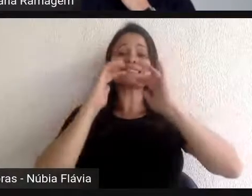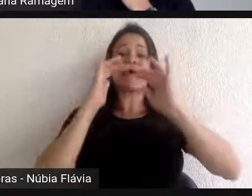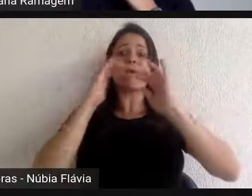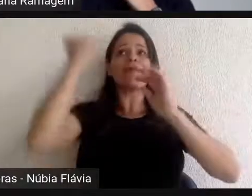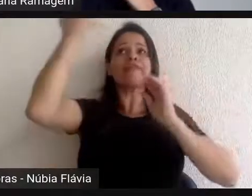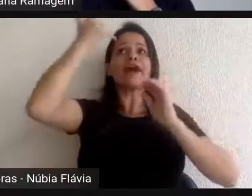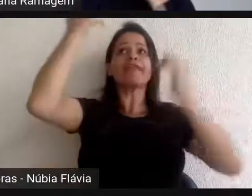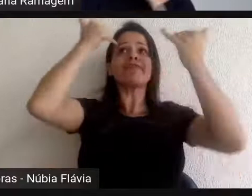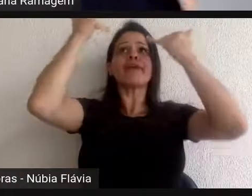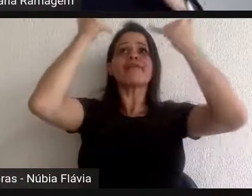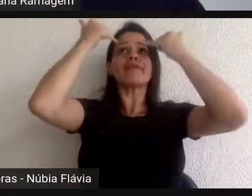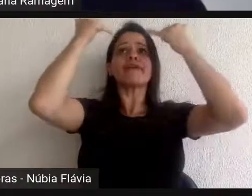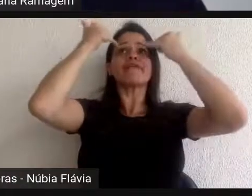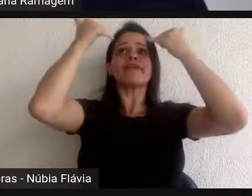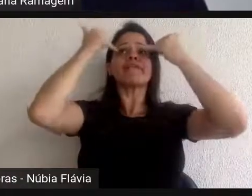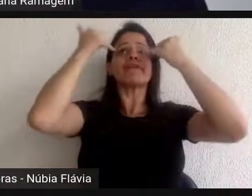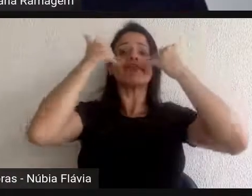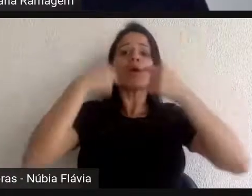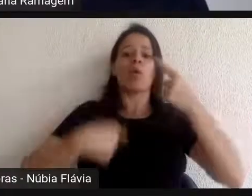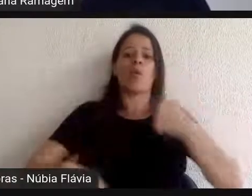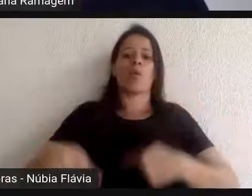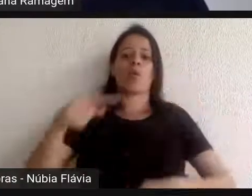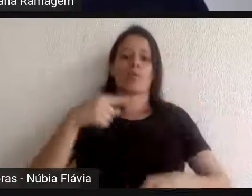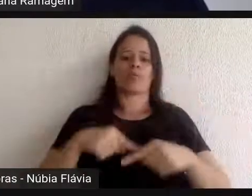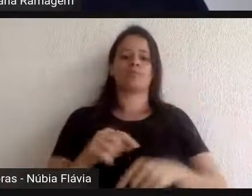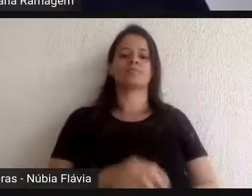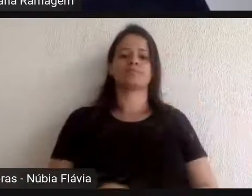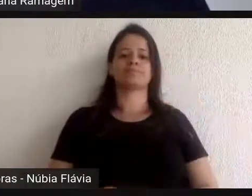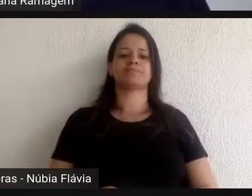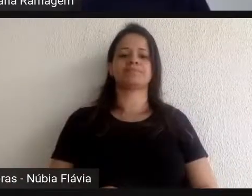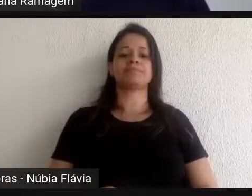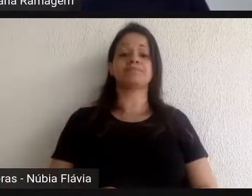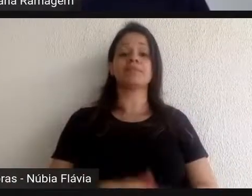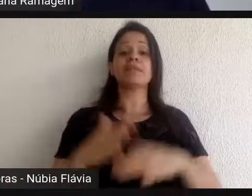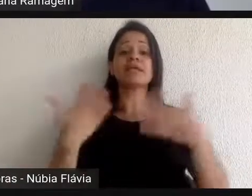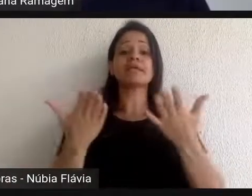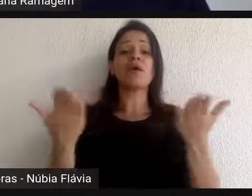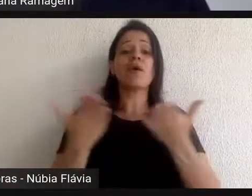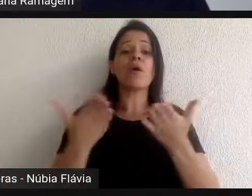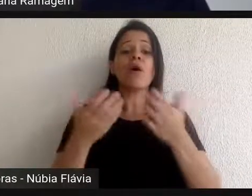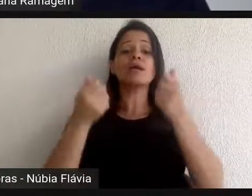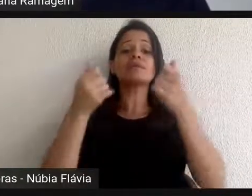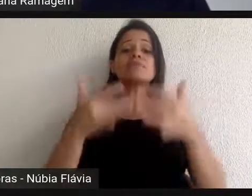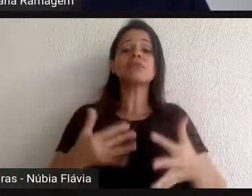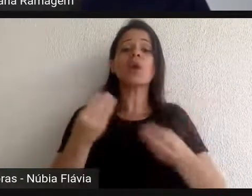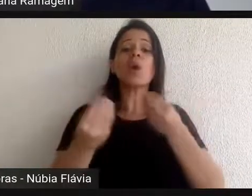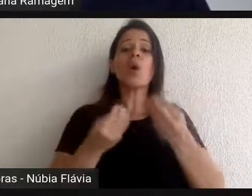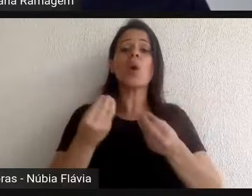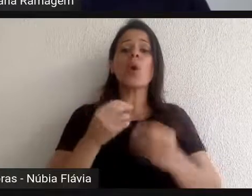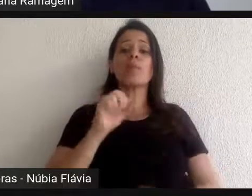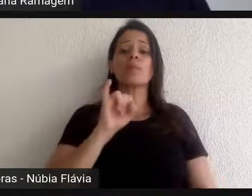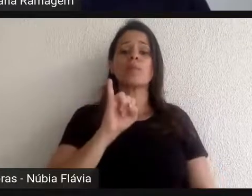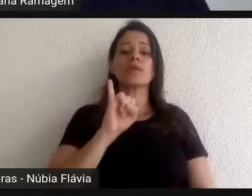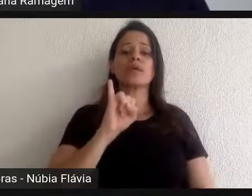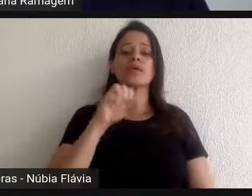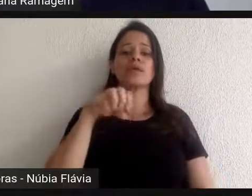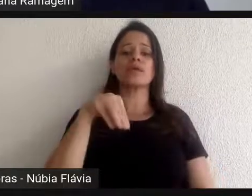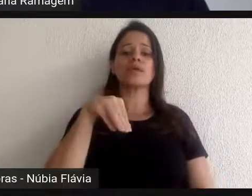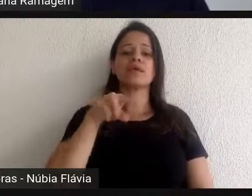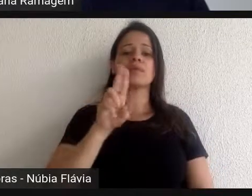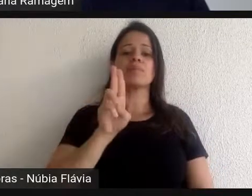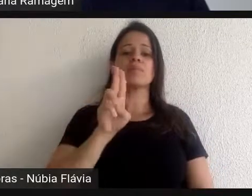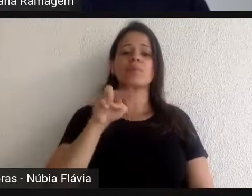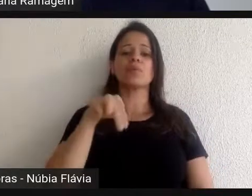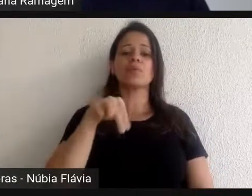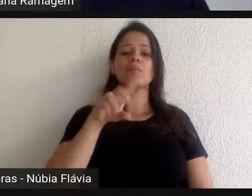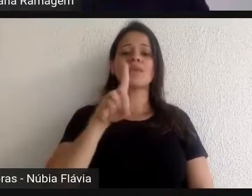né? Bom, agora falando um pouquinho sobre imunidade, né? As pessoas,